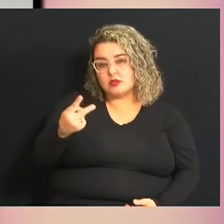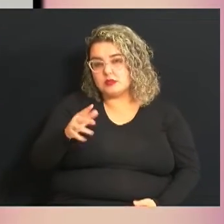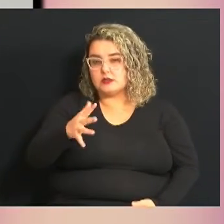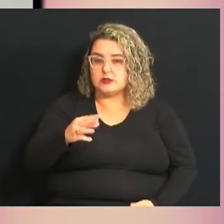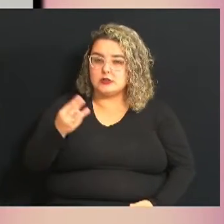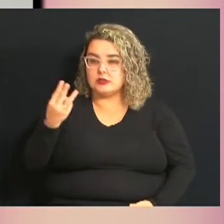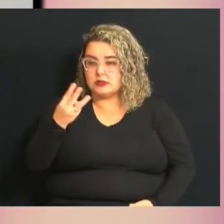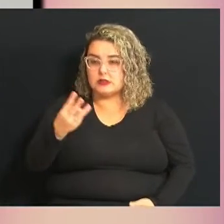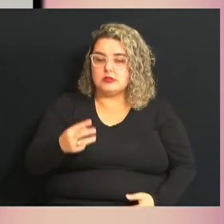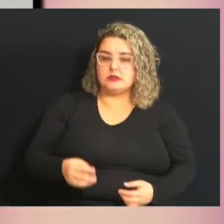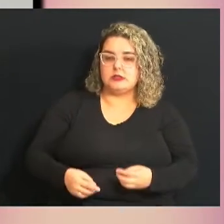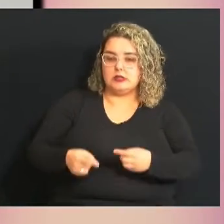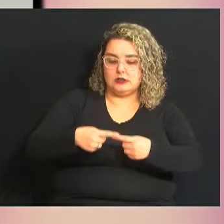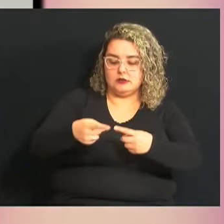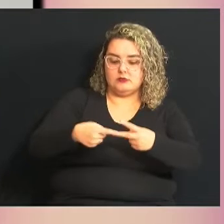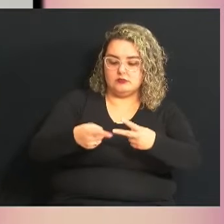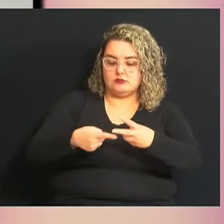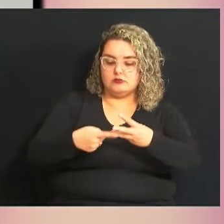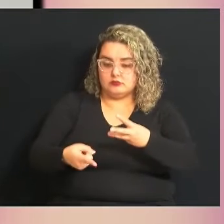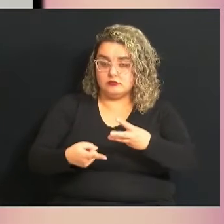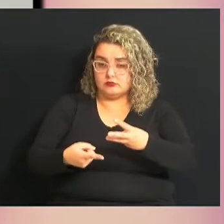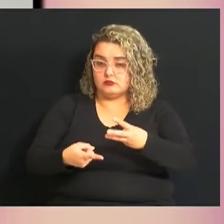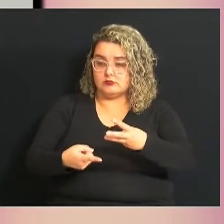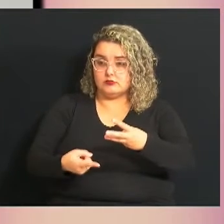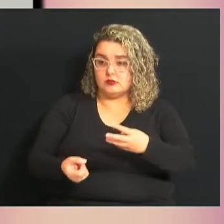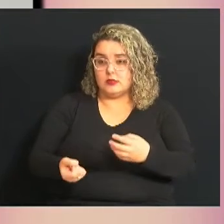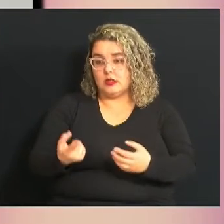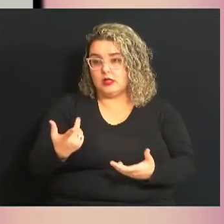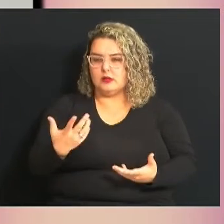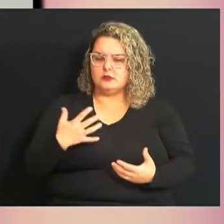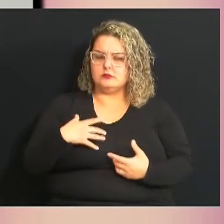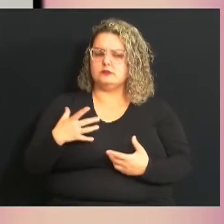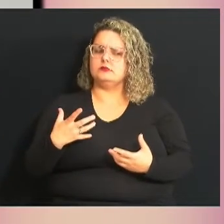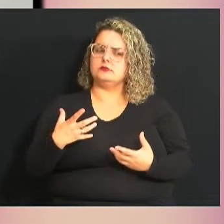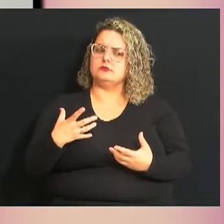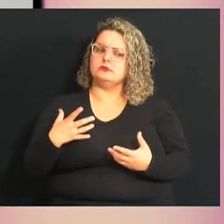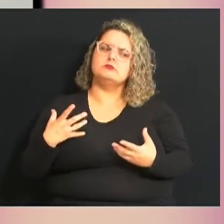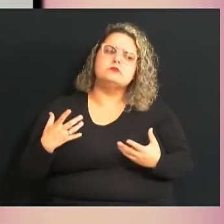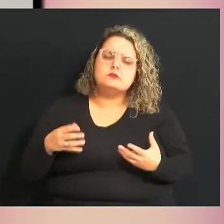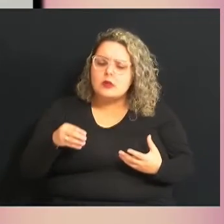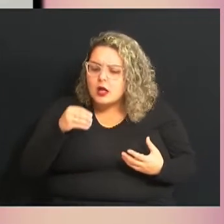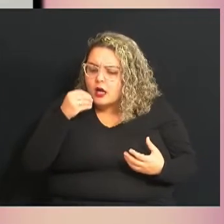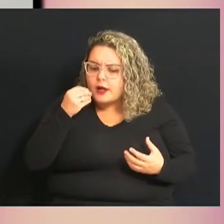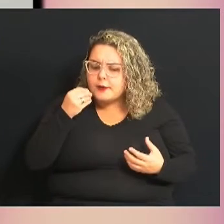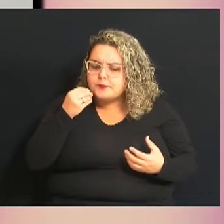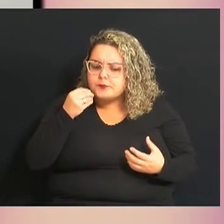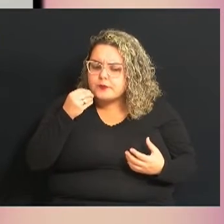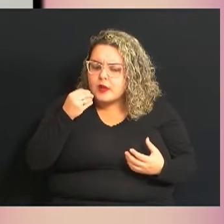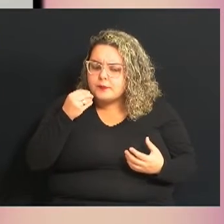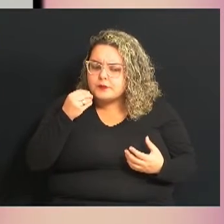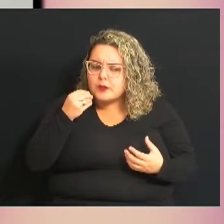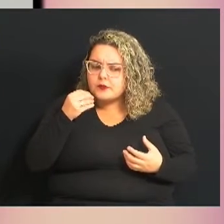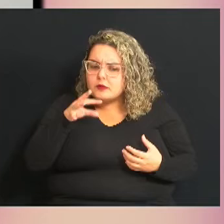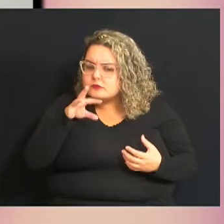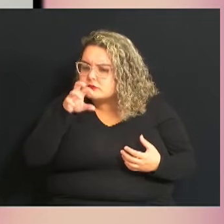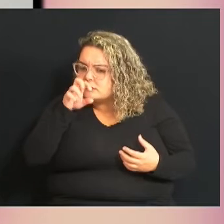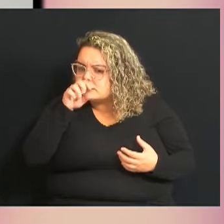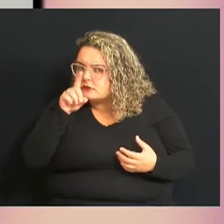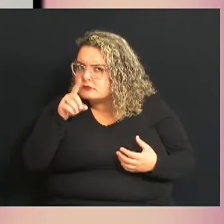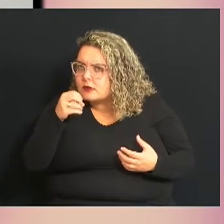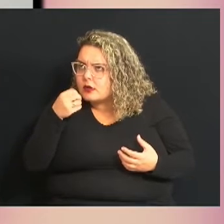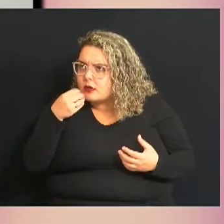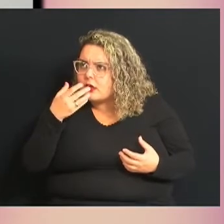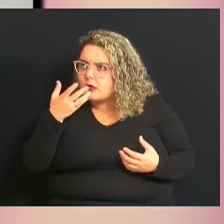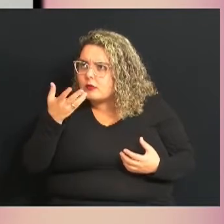semana, começa a ter uma sensação, sabe aquela coisa assim que você vai fritar um bife e você não sente aquele cheiro ruim, você